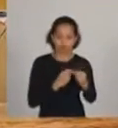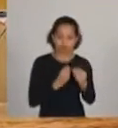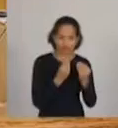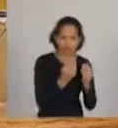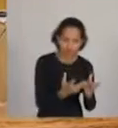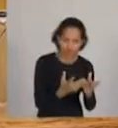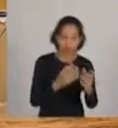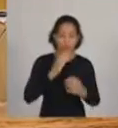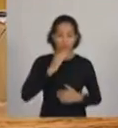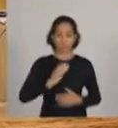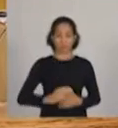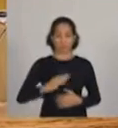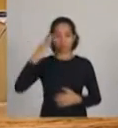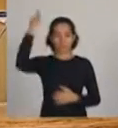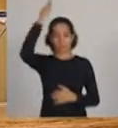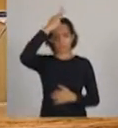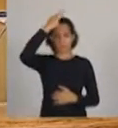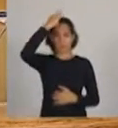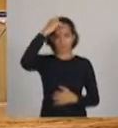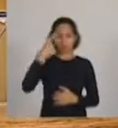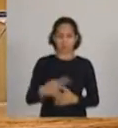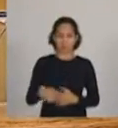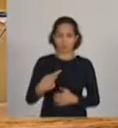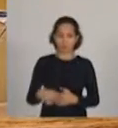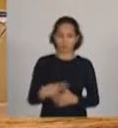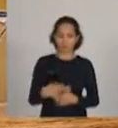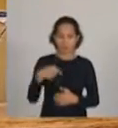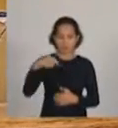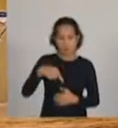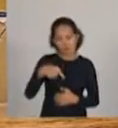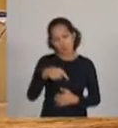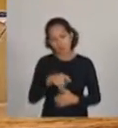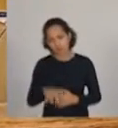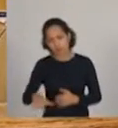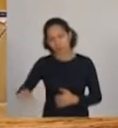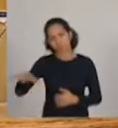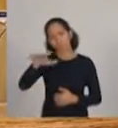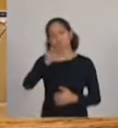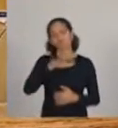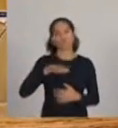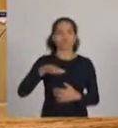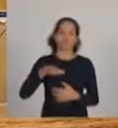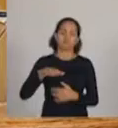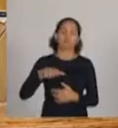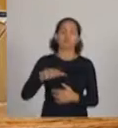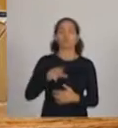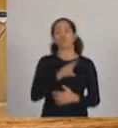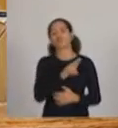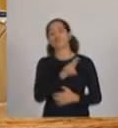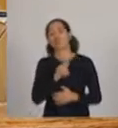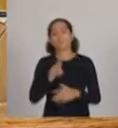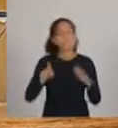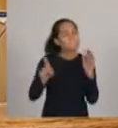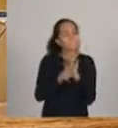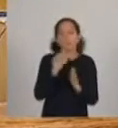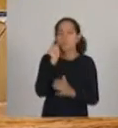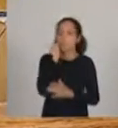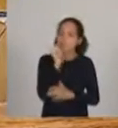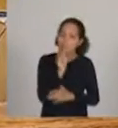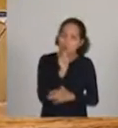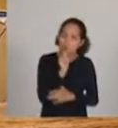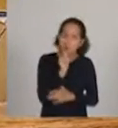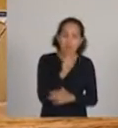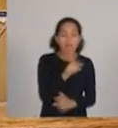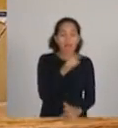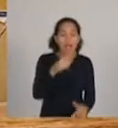cidadão espírito-santense nessas terras de uma mulher, Maria Ortiz. Sejam muito bem-vindos às terras